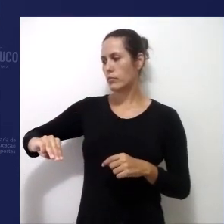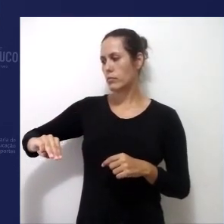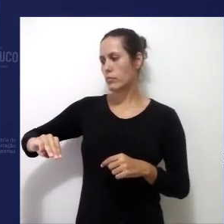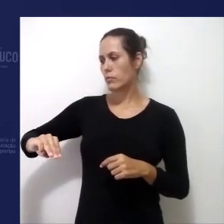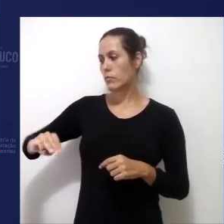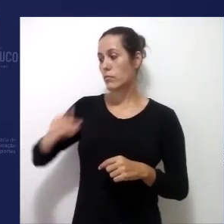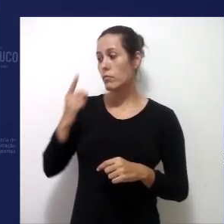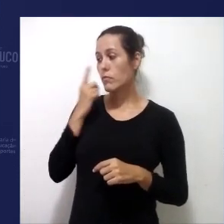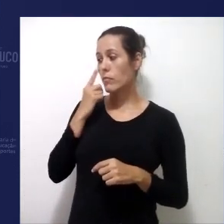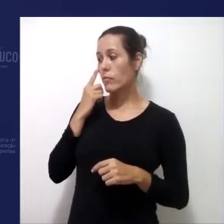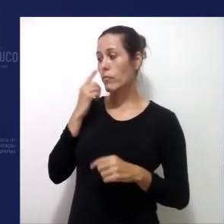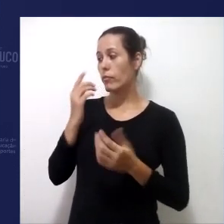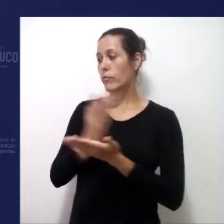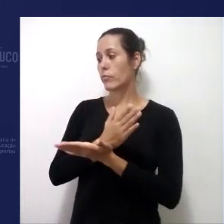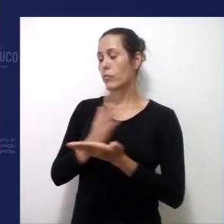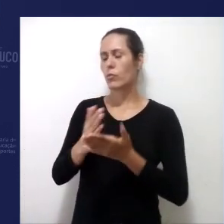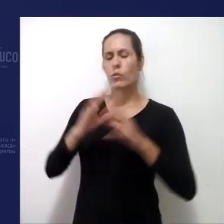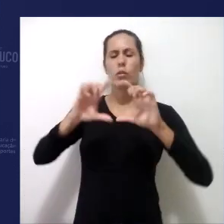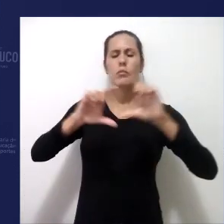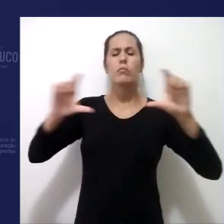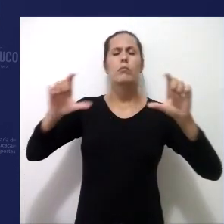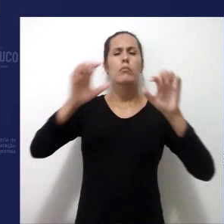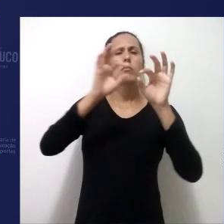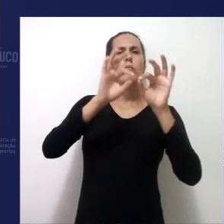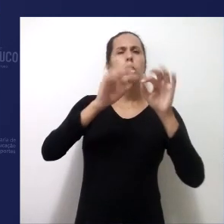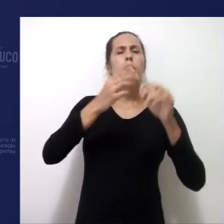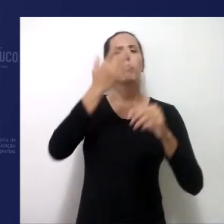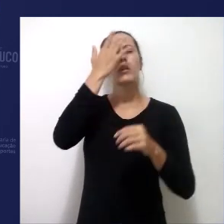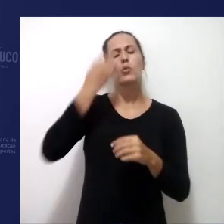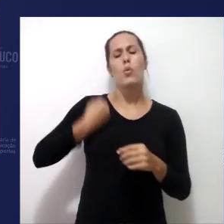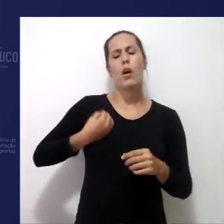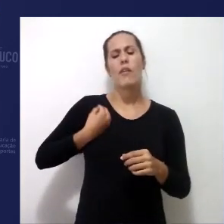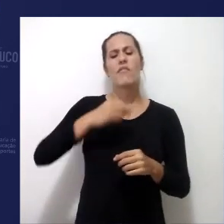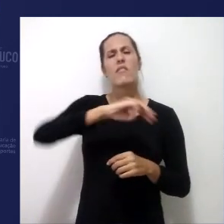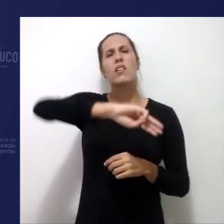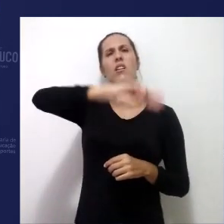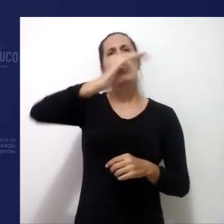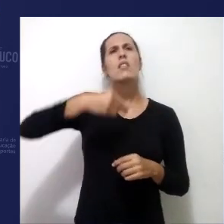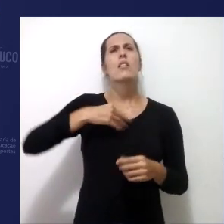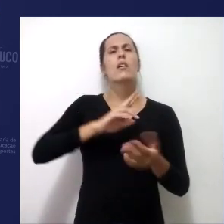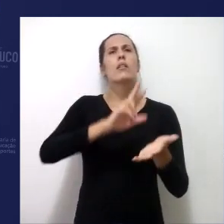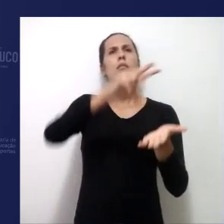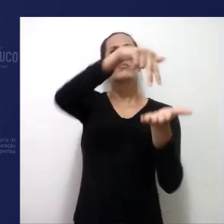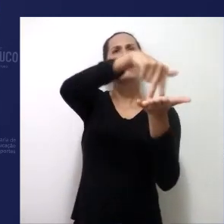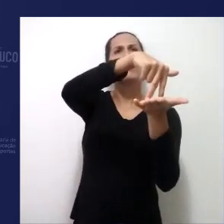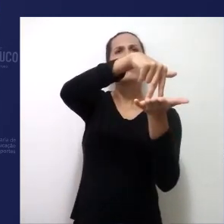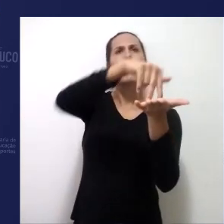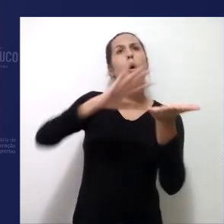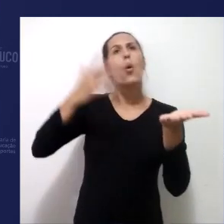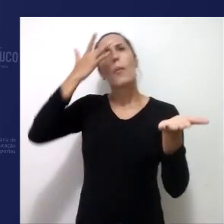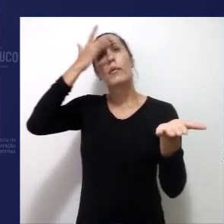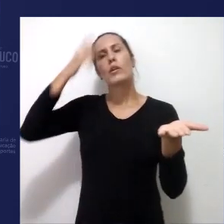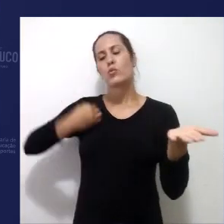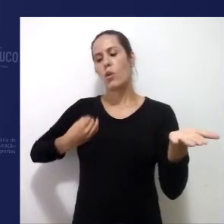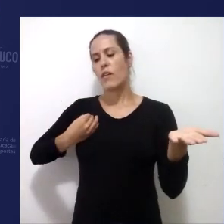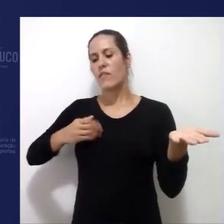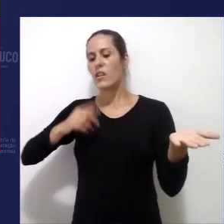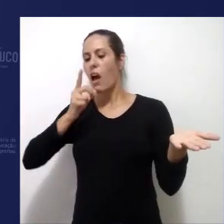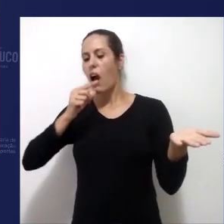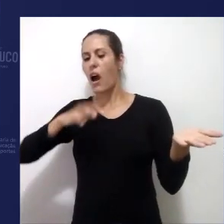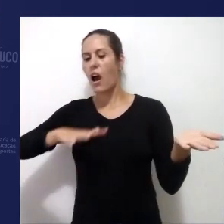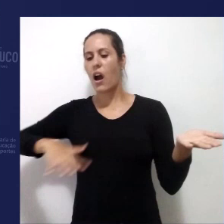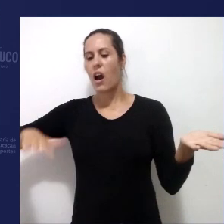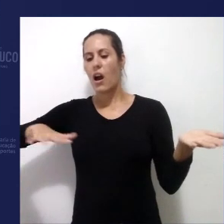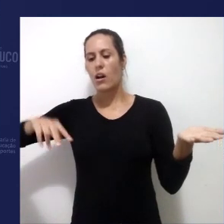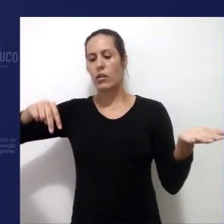né? Uma pessoa que está lá em cima da montanha, ou aquela pessoa que está ali no lago. A